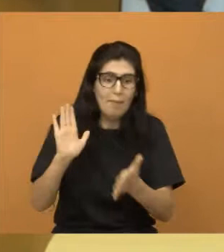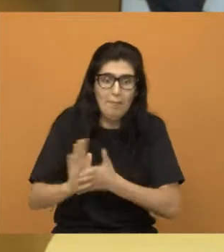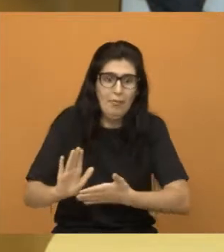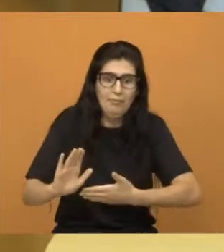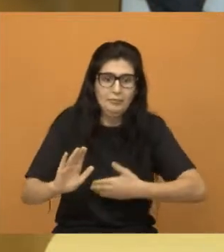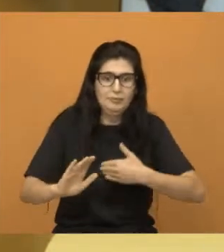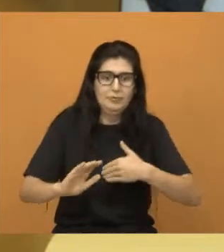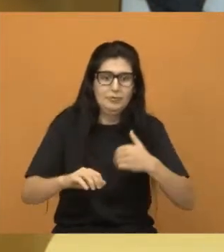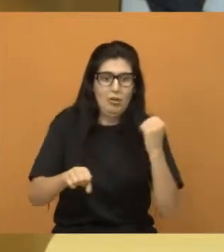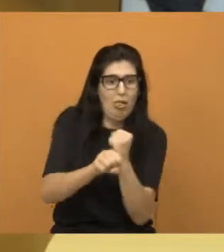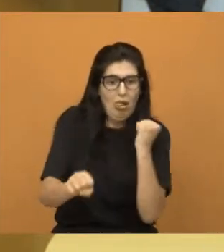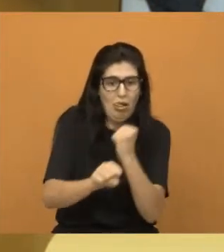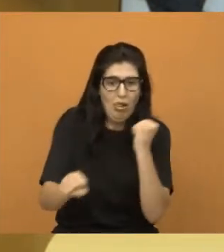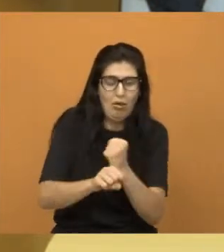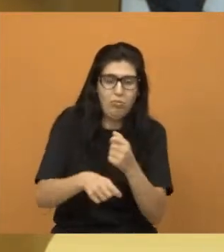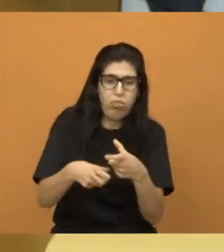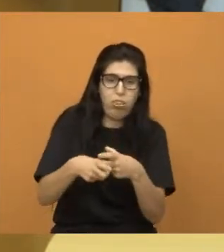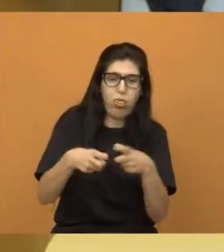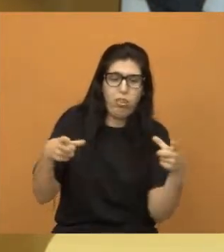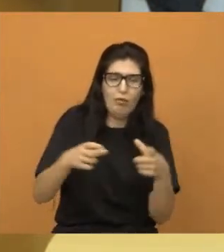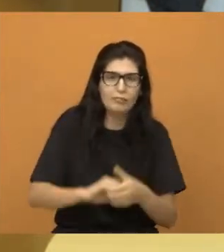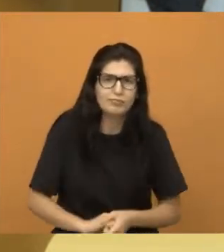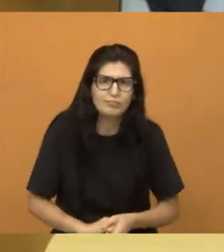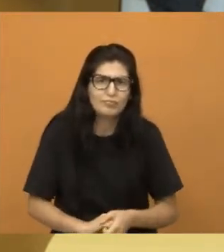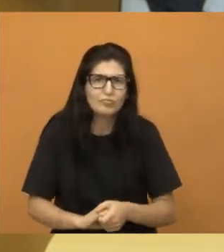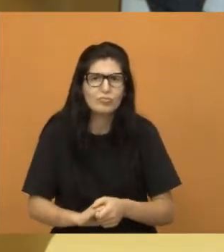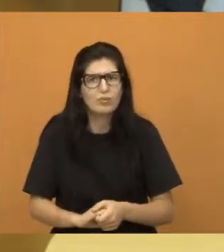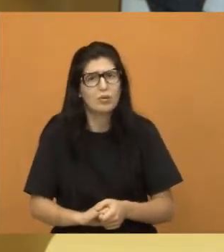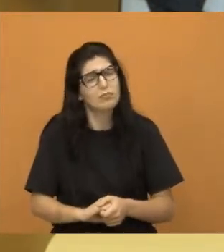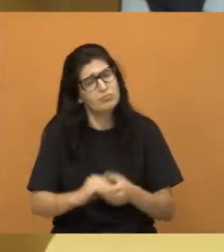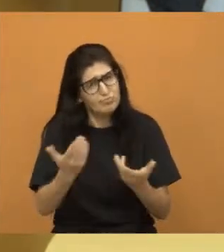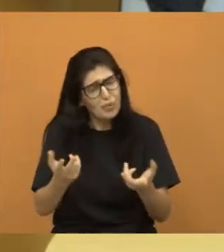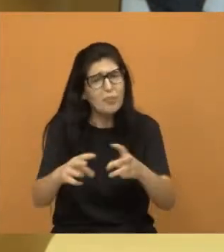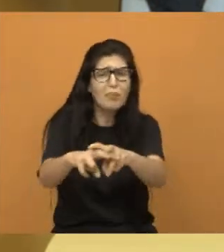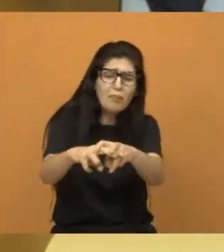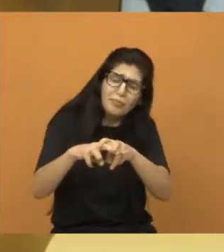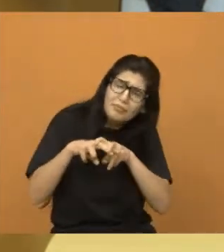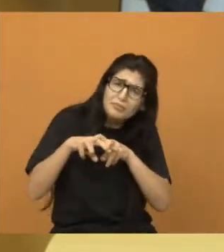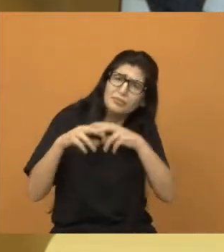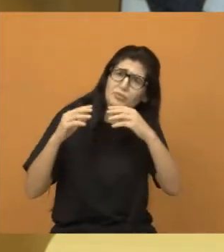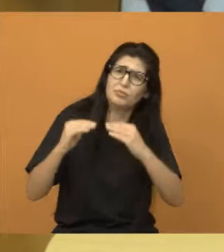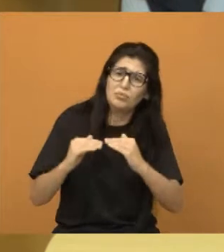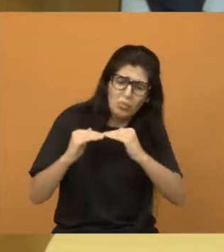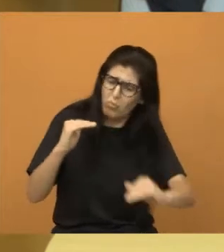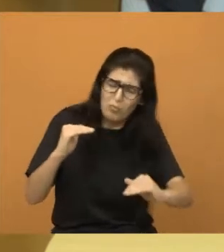sejam concretizadas. É só por isso que eu sou contra. Acho que a gente tem que fazer uma